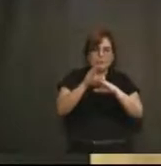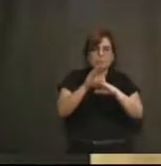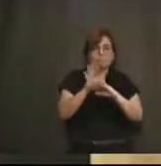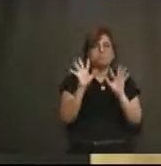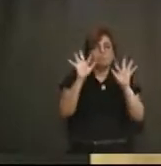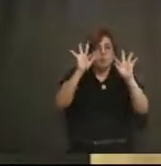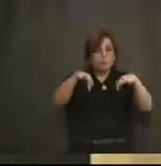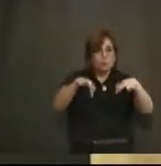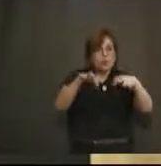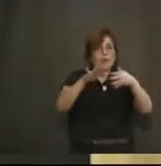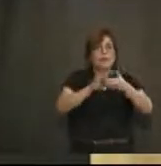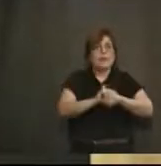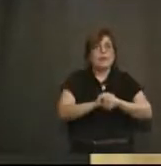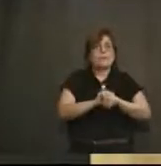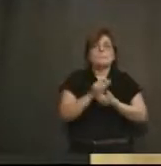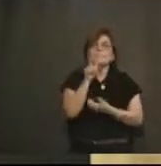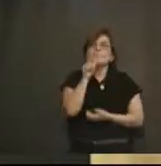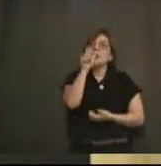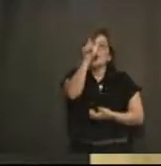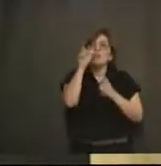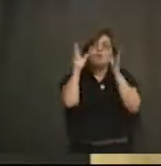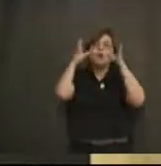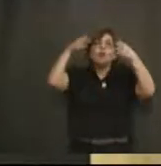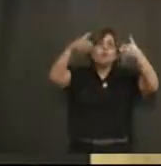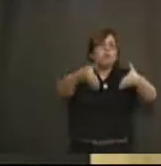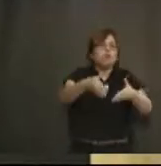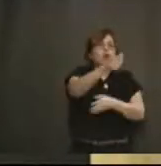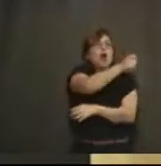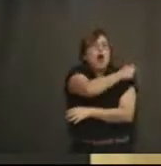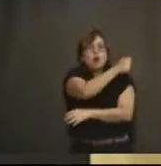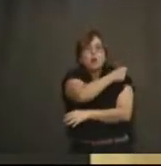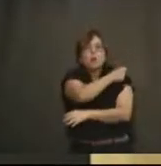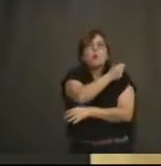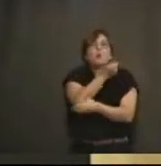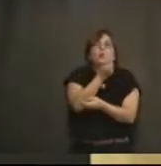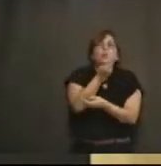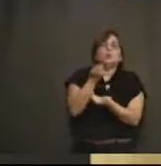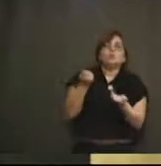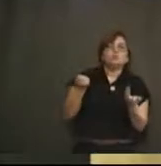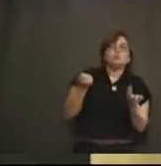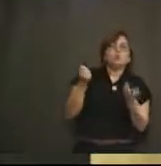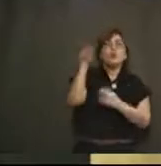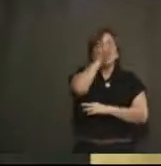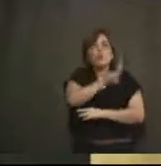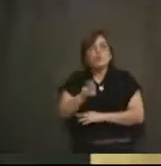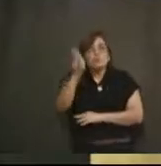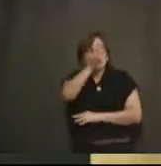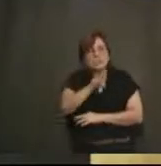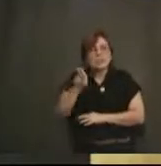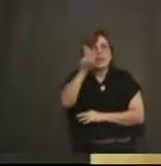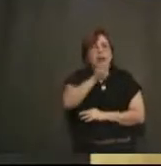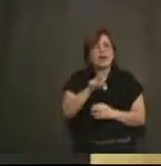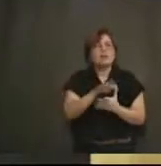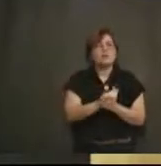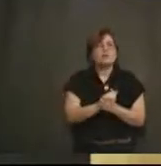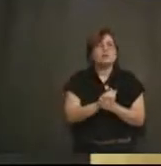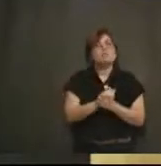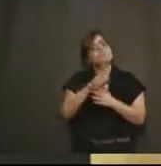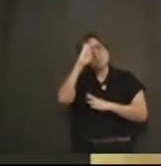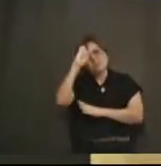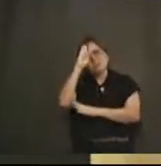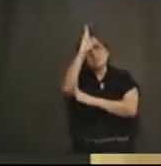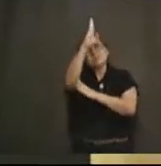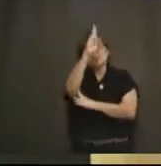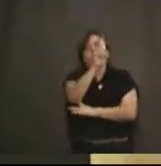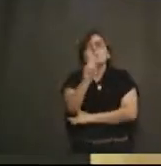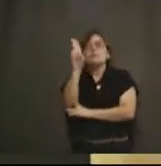fim, uma palavra para as nossas alunas, nossos alunos, as universidades, sobretudo as universidades